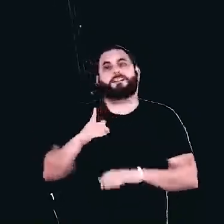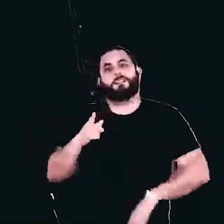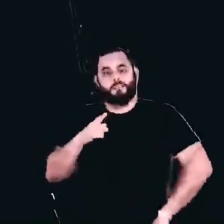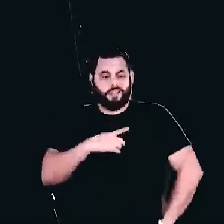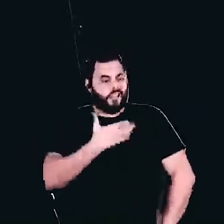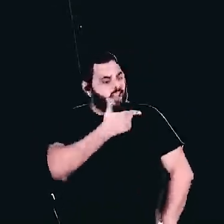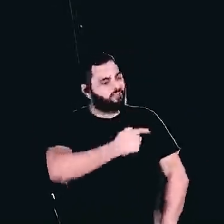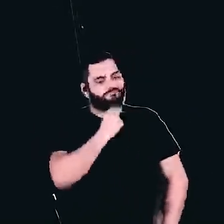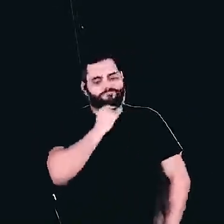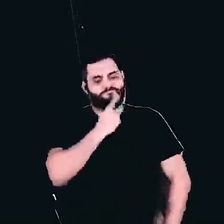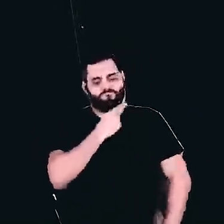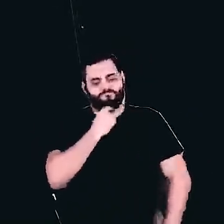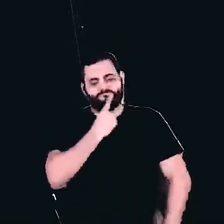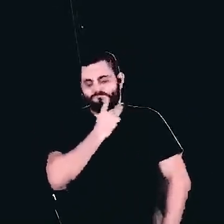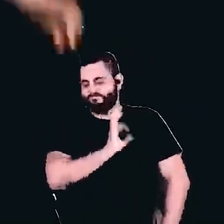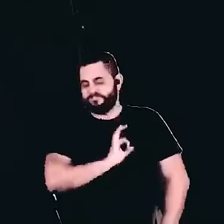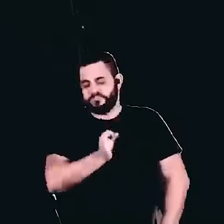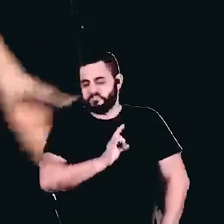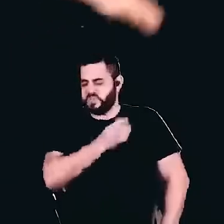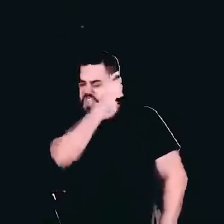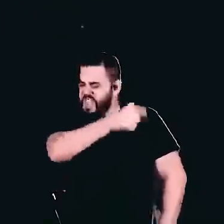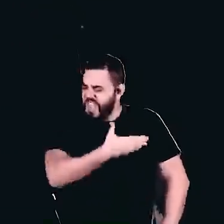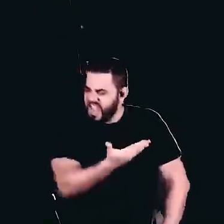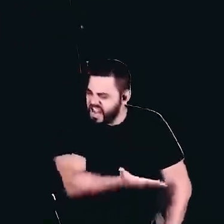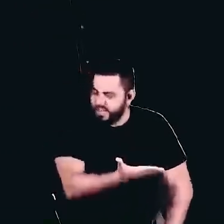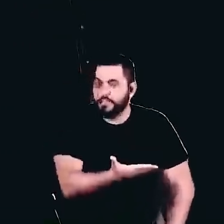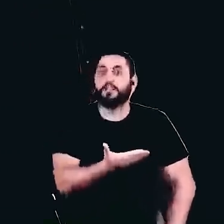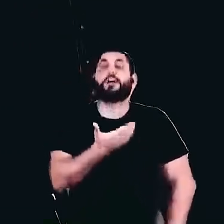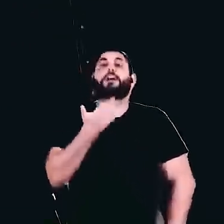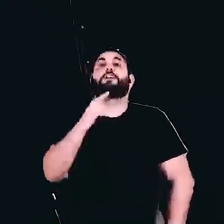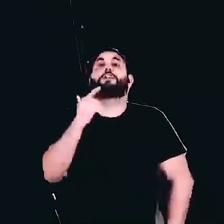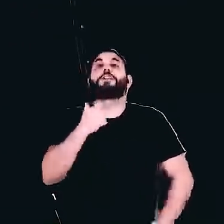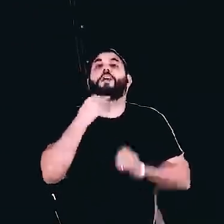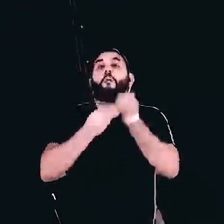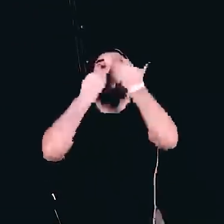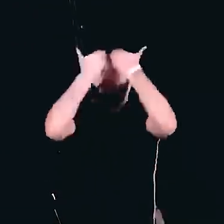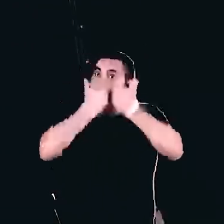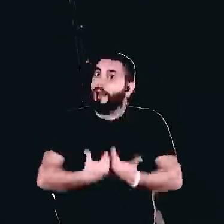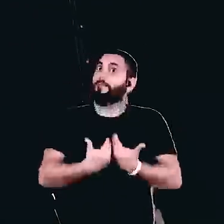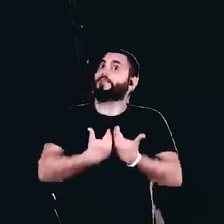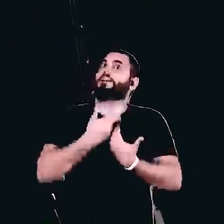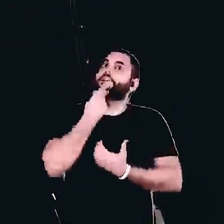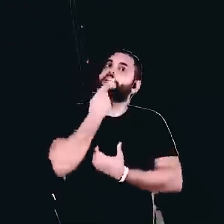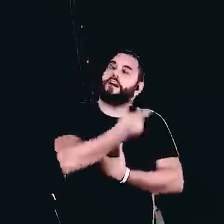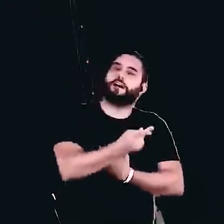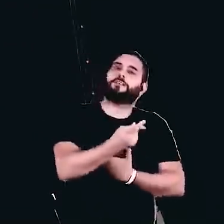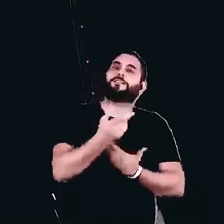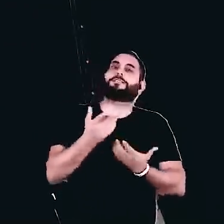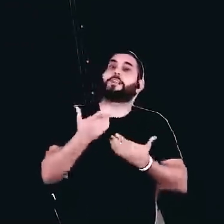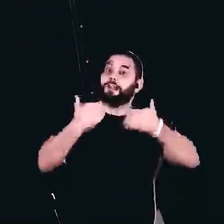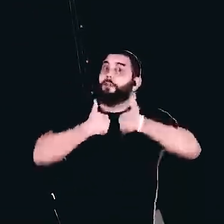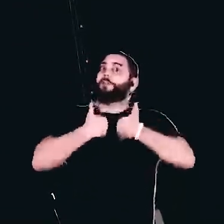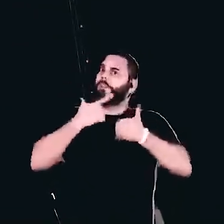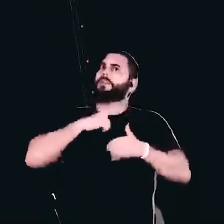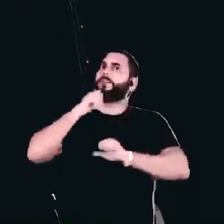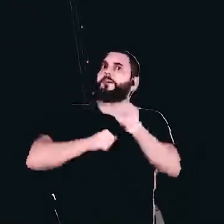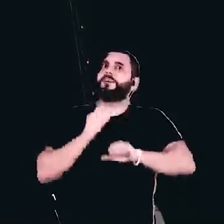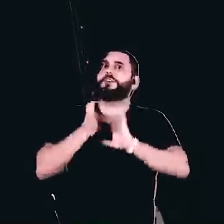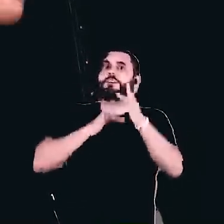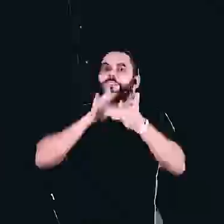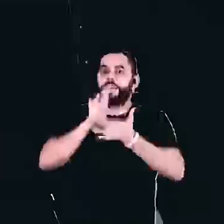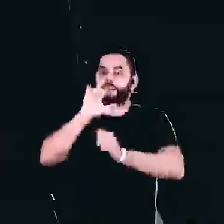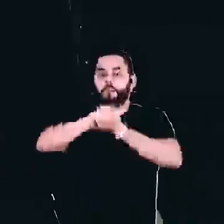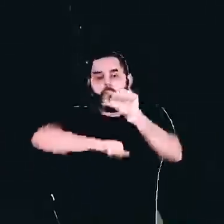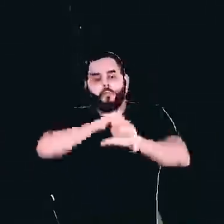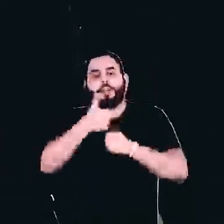fulano não. Tem jeito para ciclano não. Não tem jeito para a gente que está dizendo que o outro não tem jeito. Tem, quer dizer, até para a gente tem jeito. Porque Jesus dá jeito em